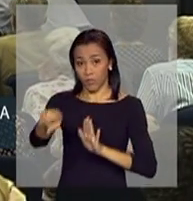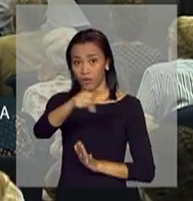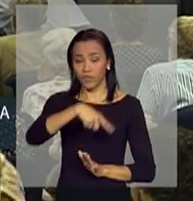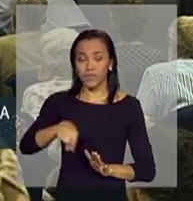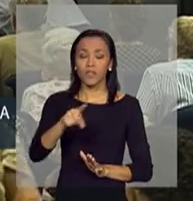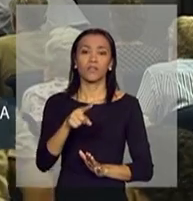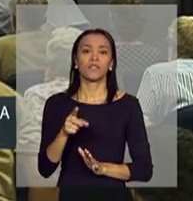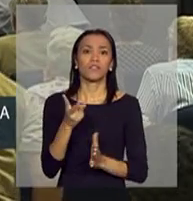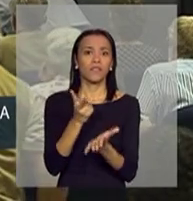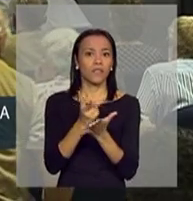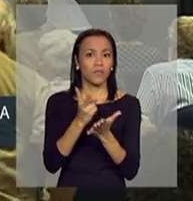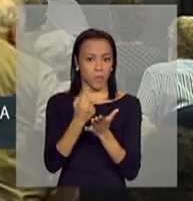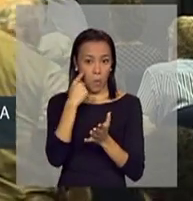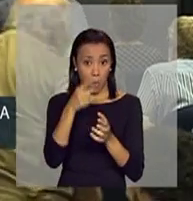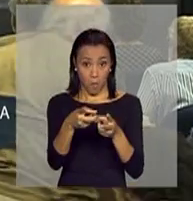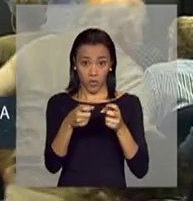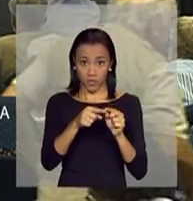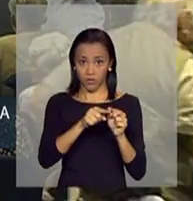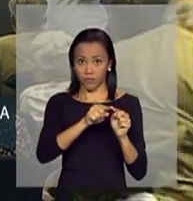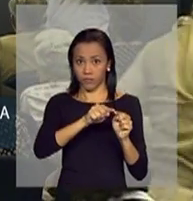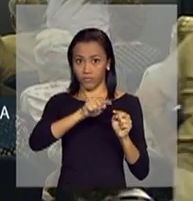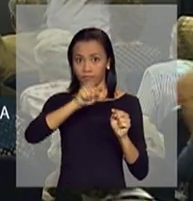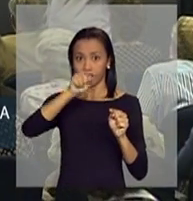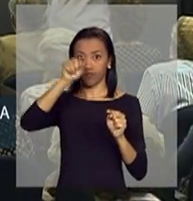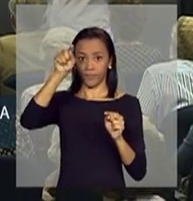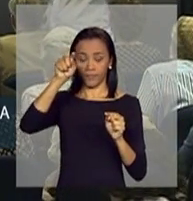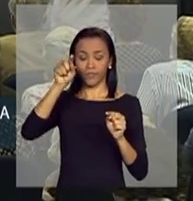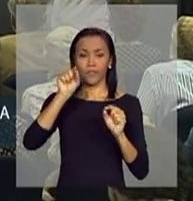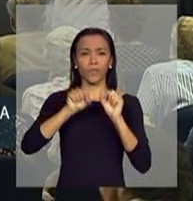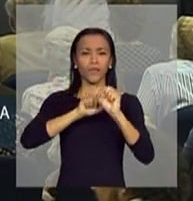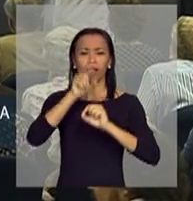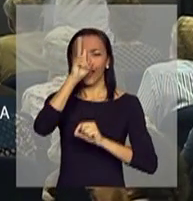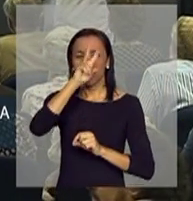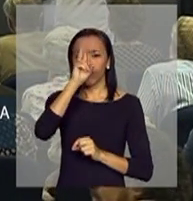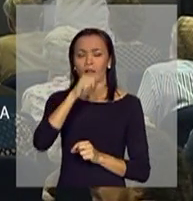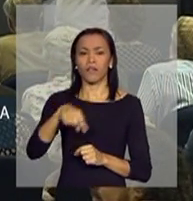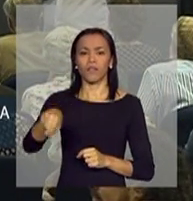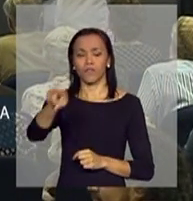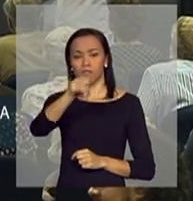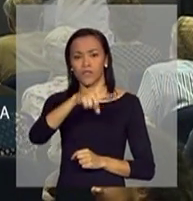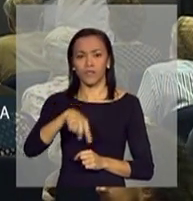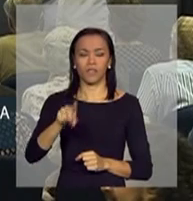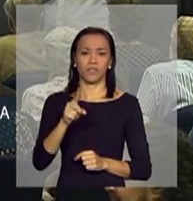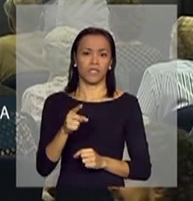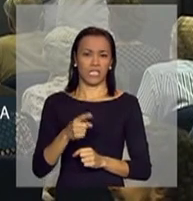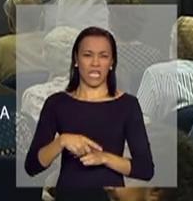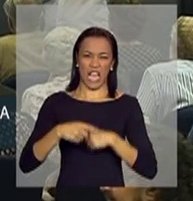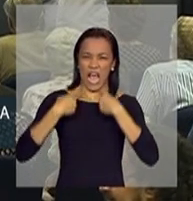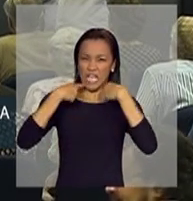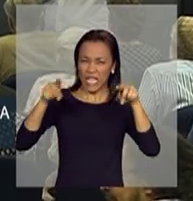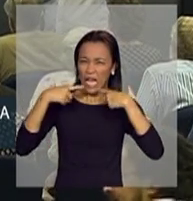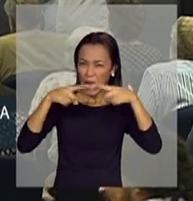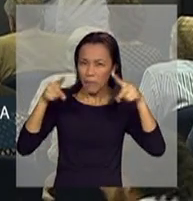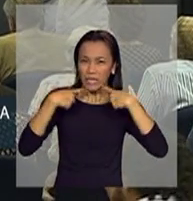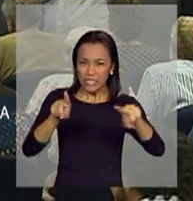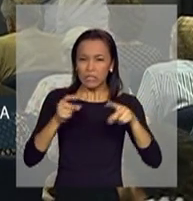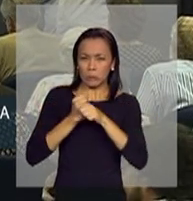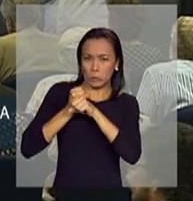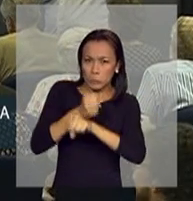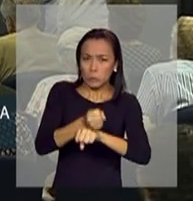nesse padrão ascendente, tá? Eu gostaria de lembrar aos senhores que as denúncias de tortura são tão intensas que,